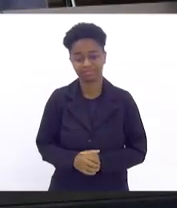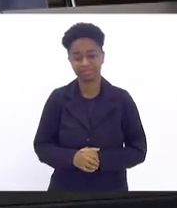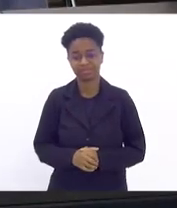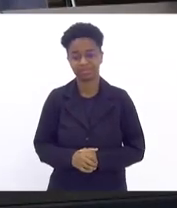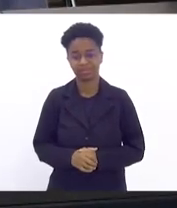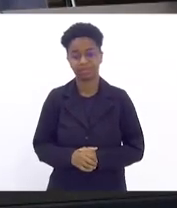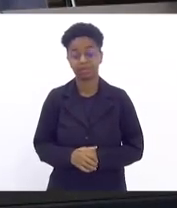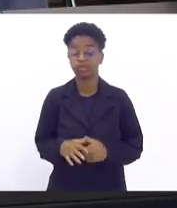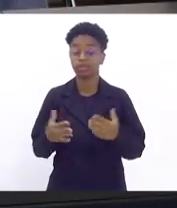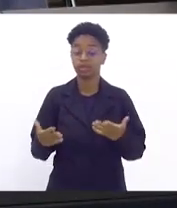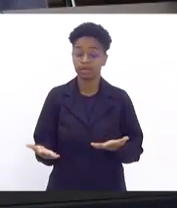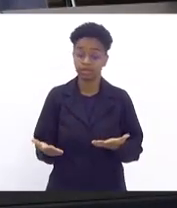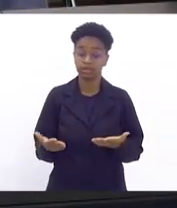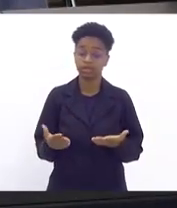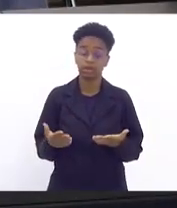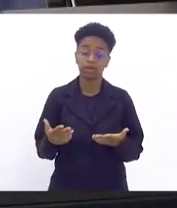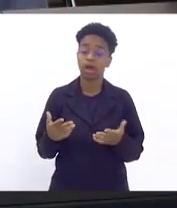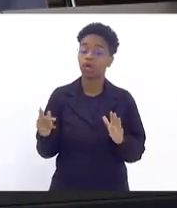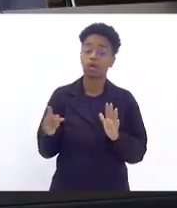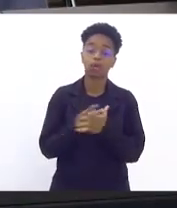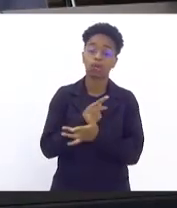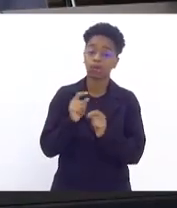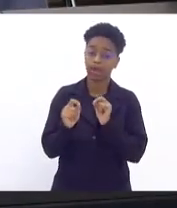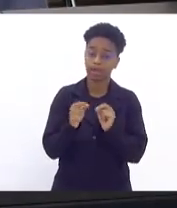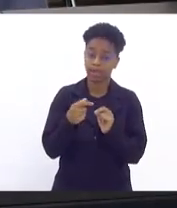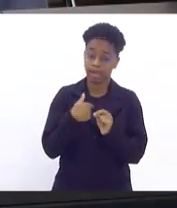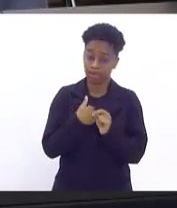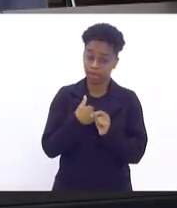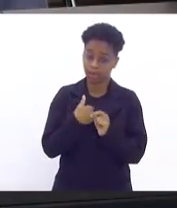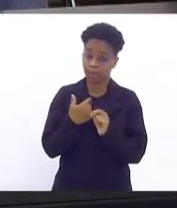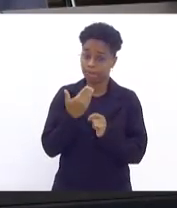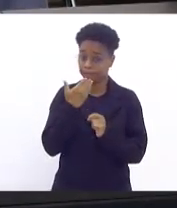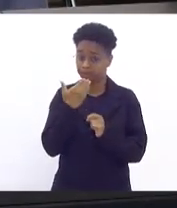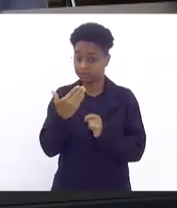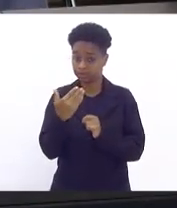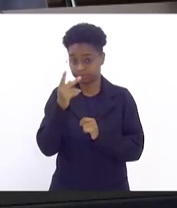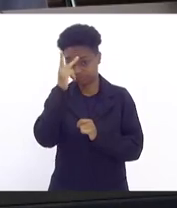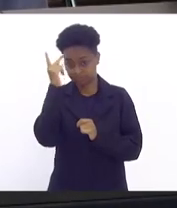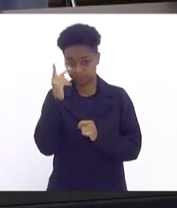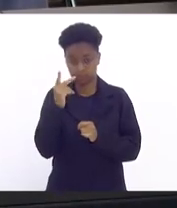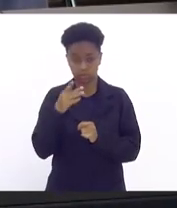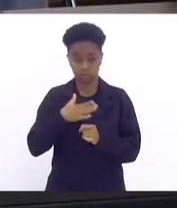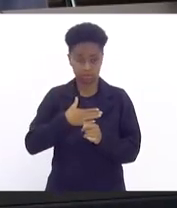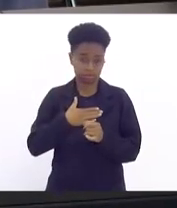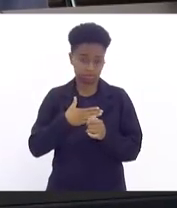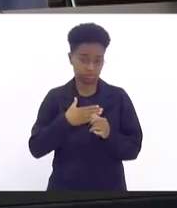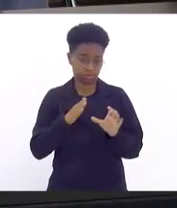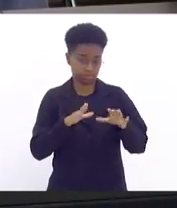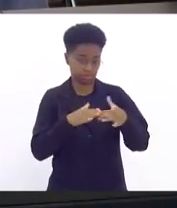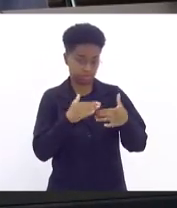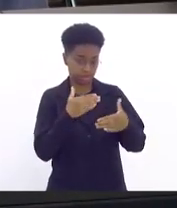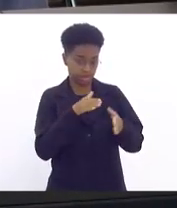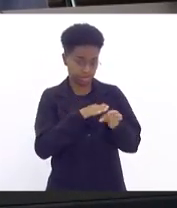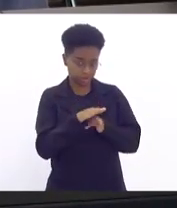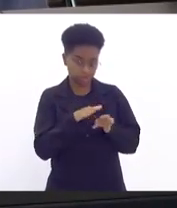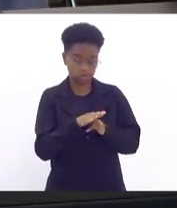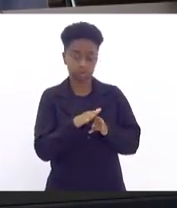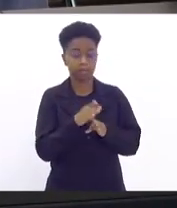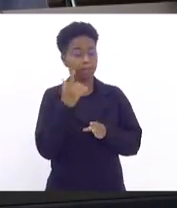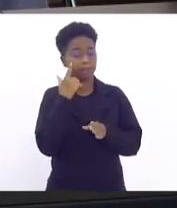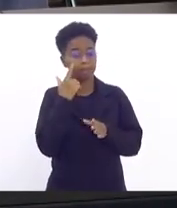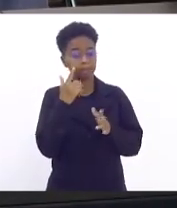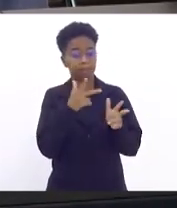então o que que acontece eu por coincidência eu pedi para minha Assessoria fazer um levantamento projetos meus na ccj